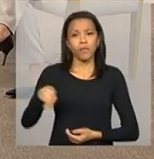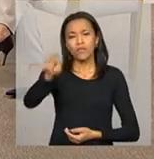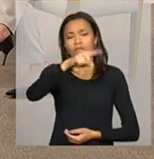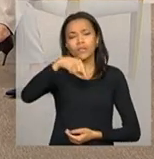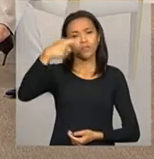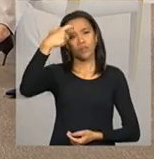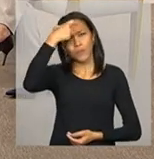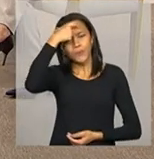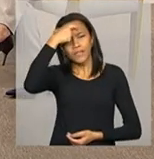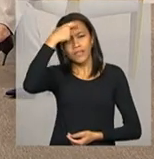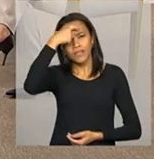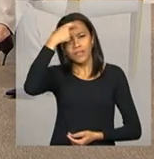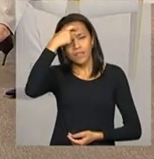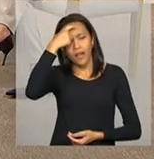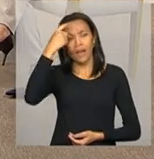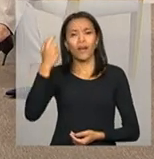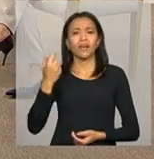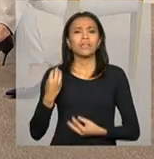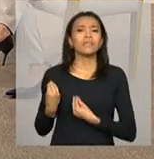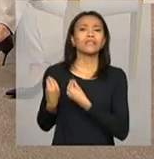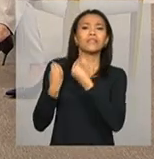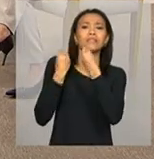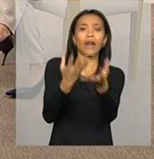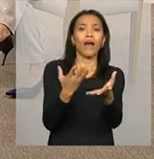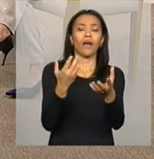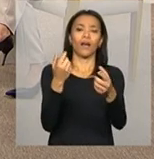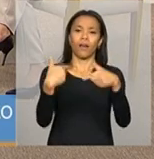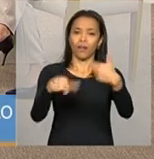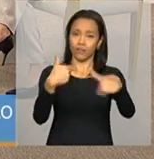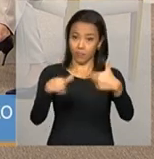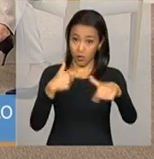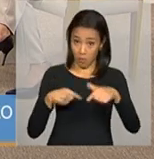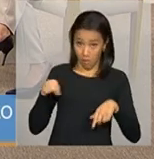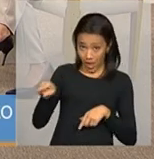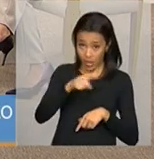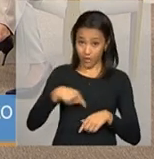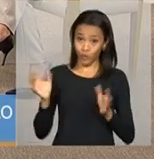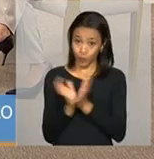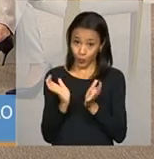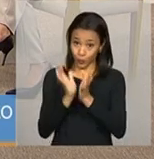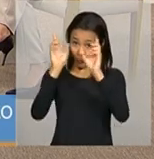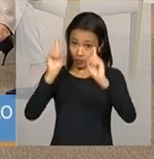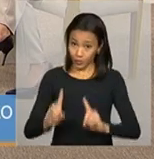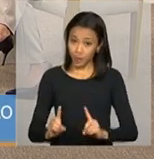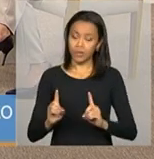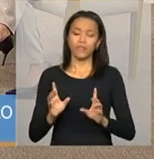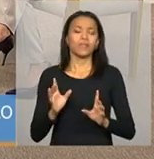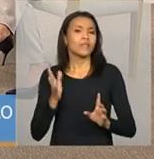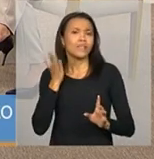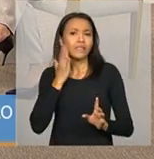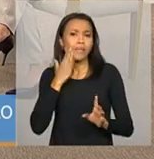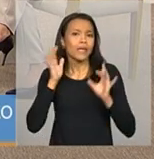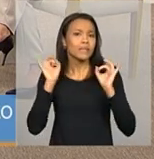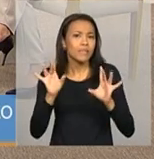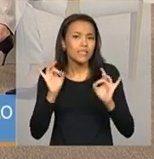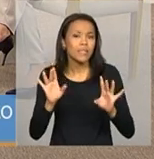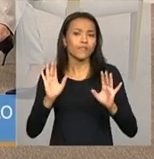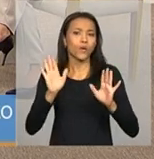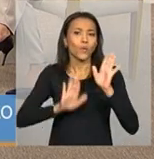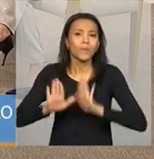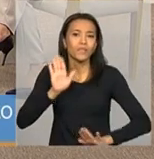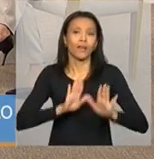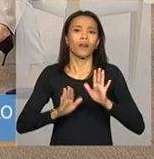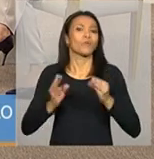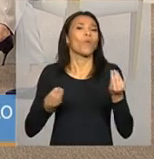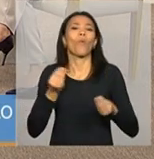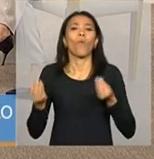conscientizar e viabilizar o emprego para essa clientela tem uma abordagem social bastante específica, deve ter bastante cuidado para obter sucesso